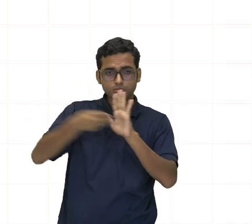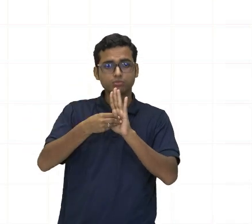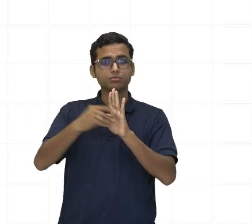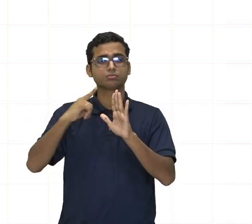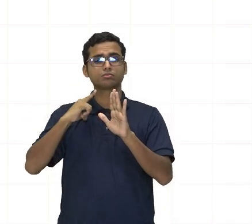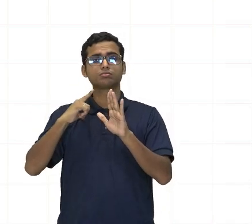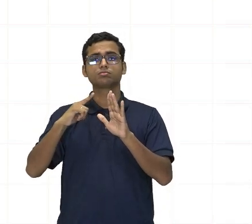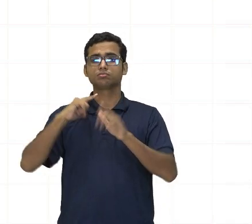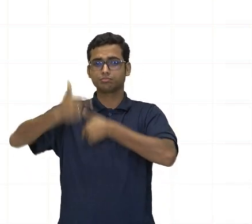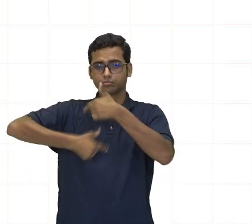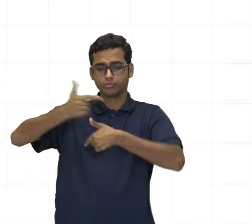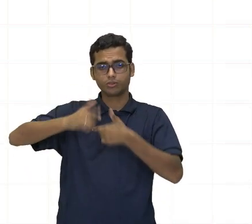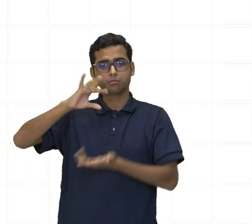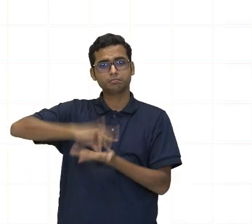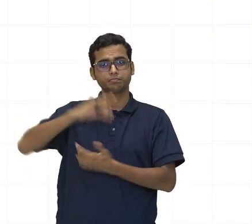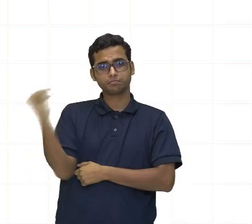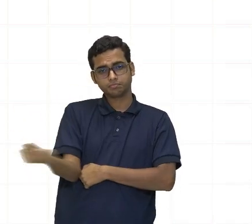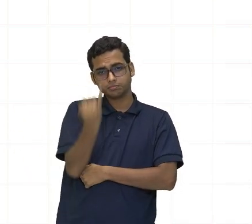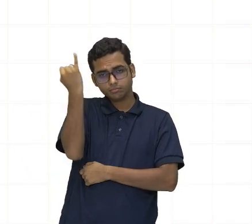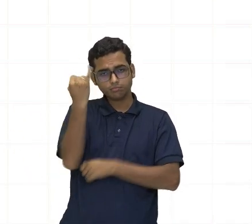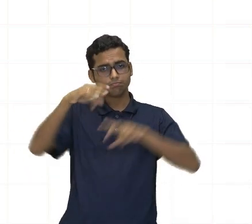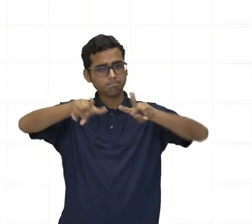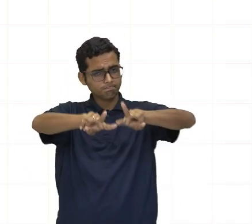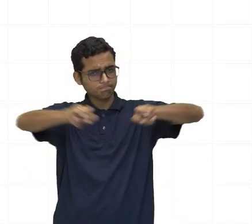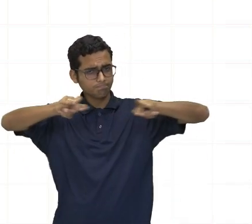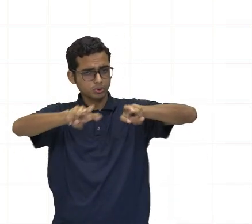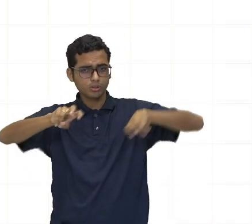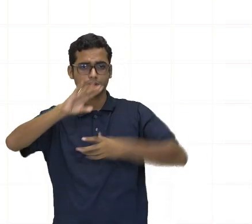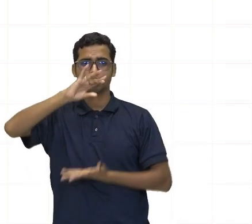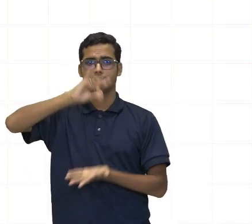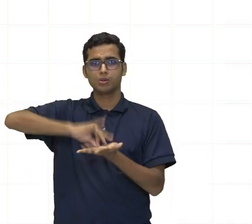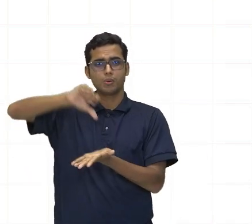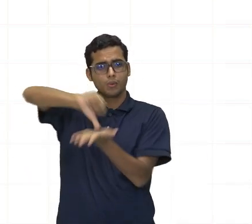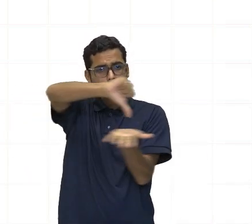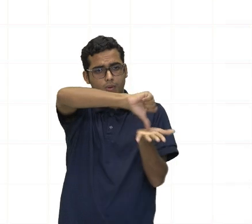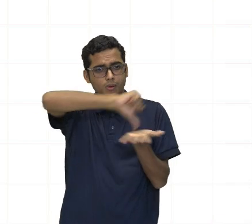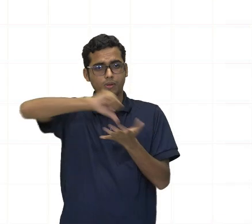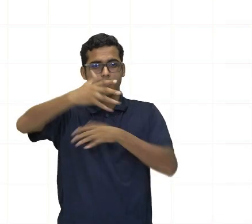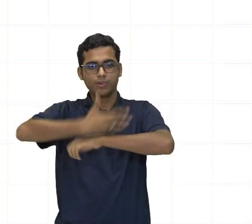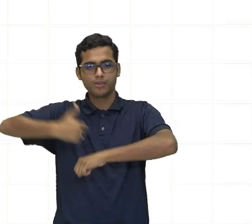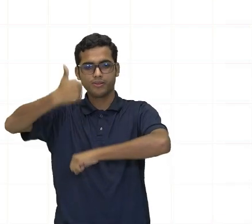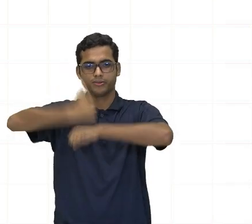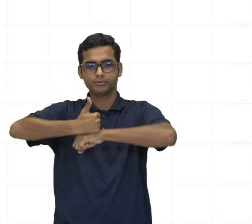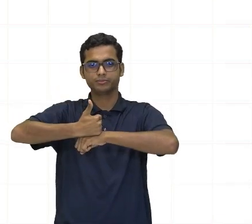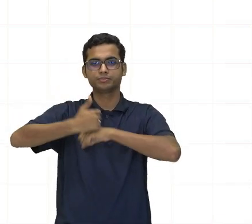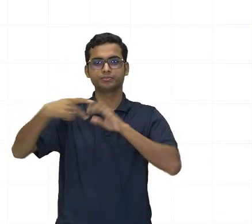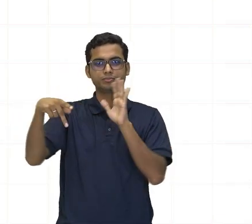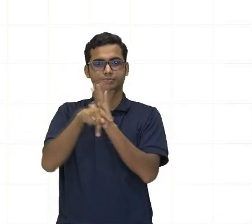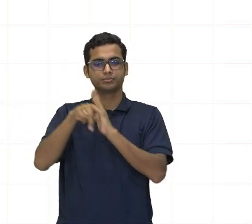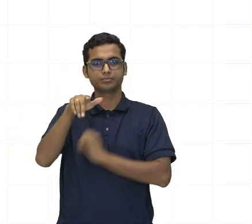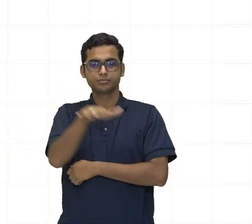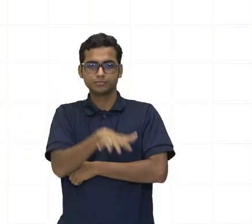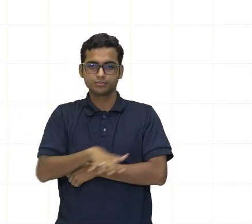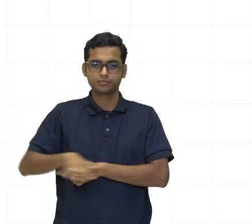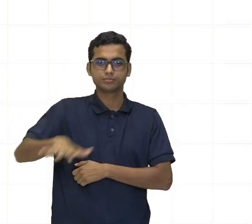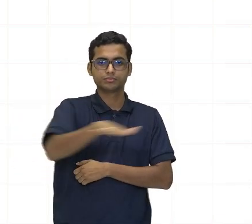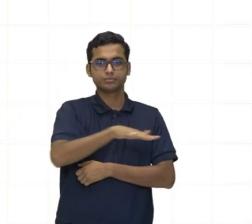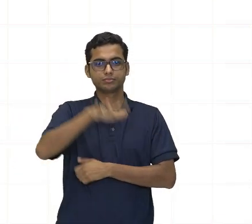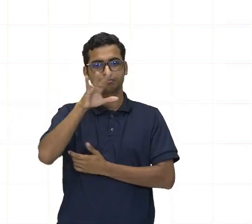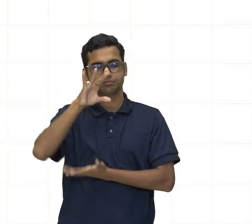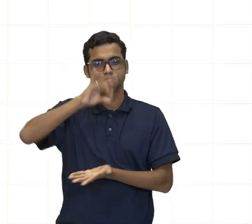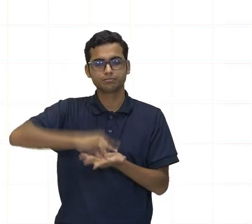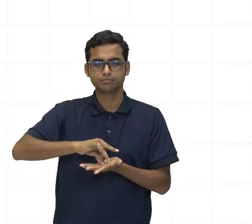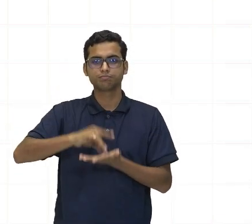papel significativo na exploração, no mapeamento e na colonização